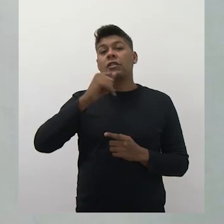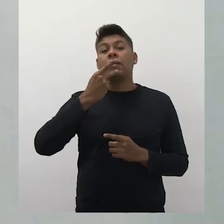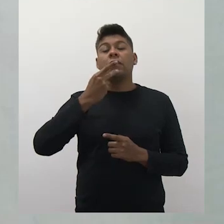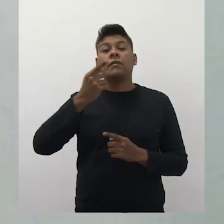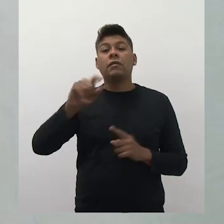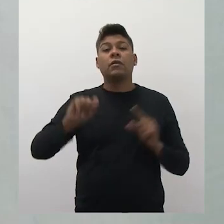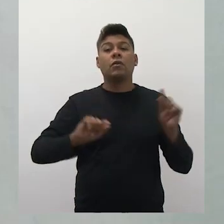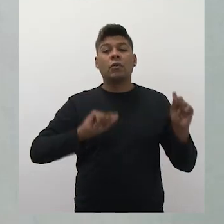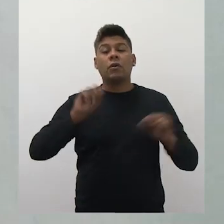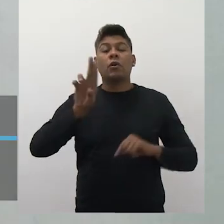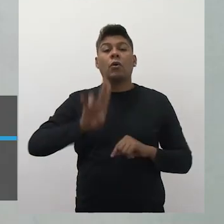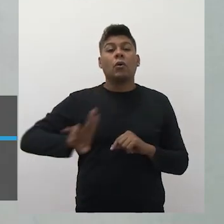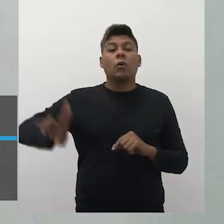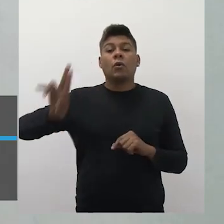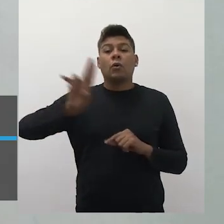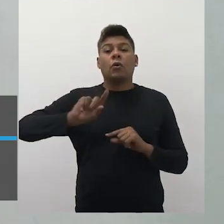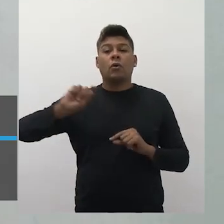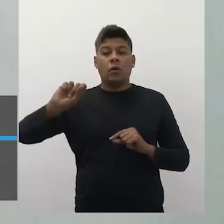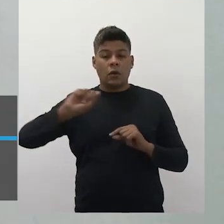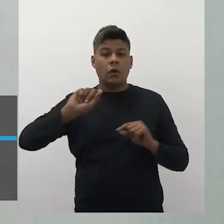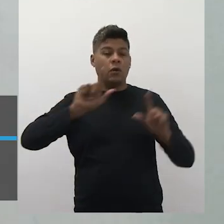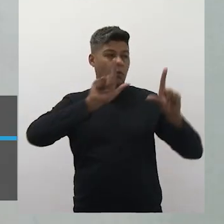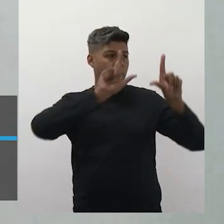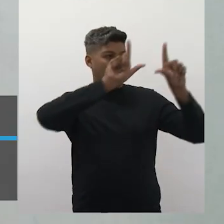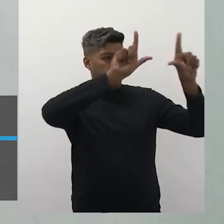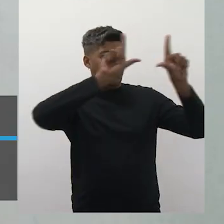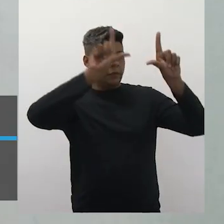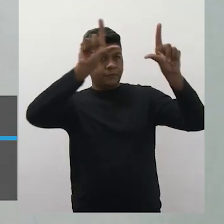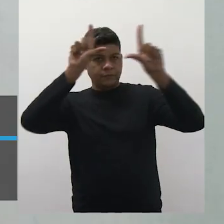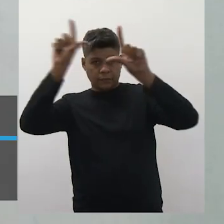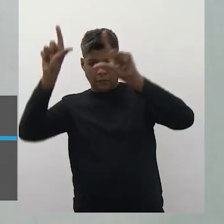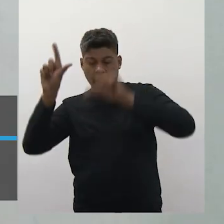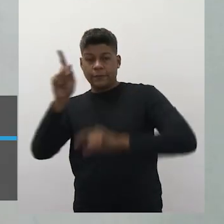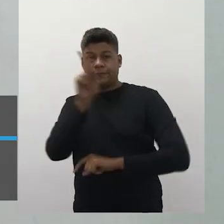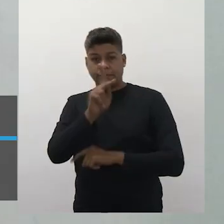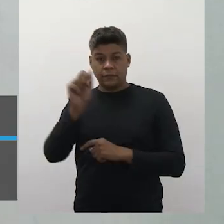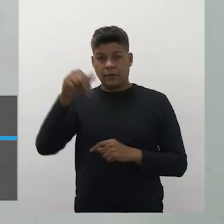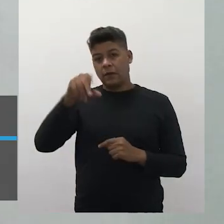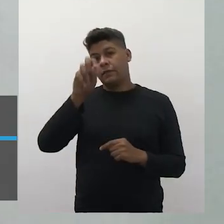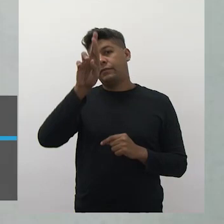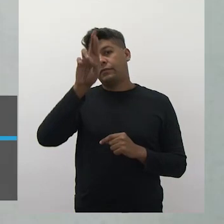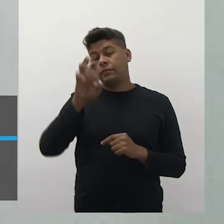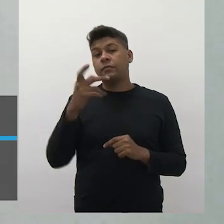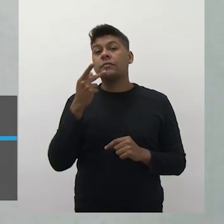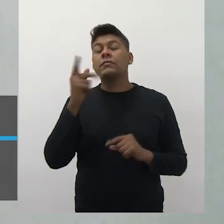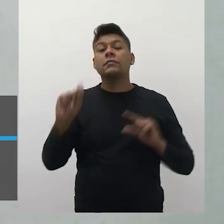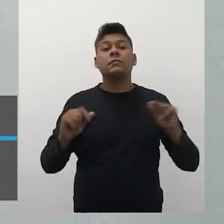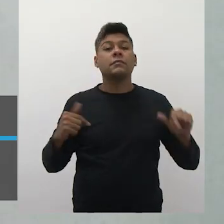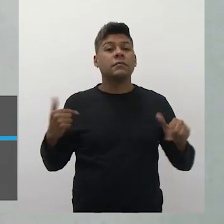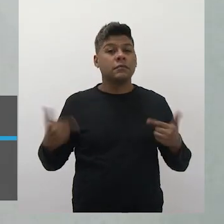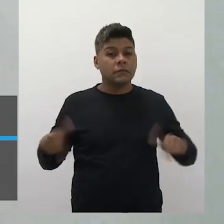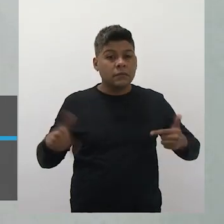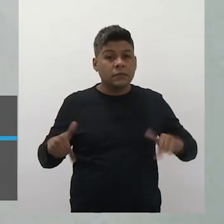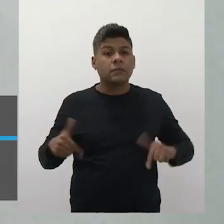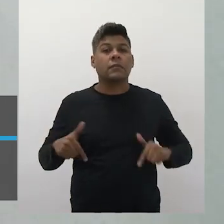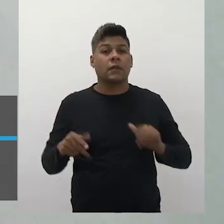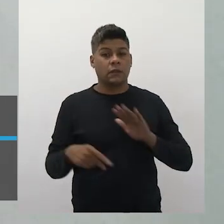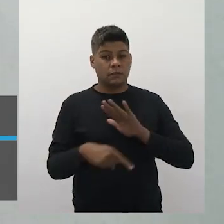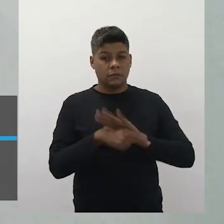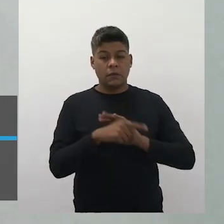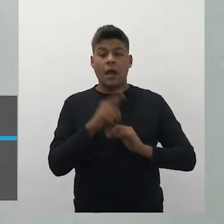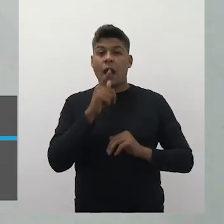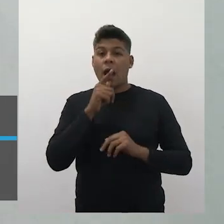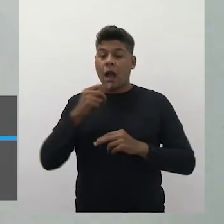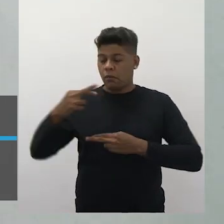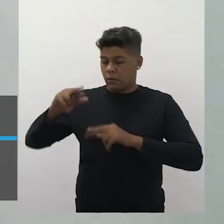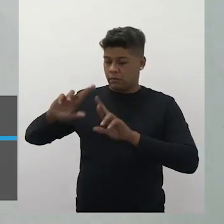a utilização de cartazes, o professor André disse que trabalhar sobre o uso racional da